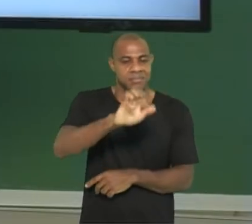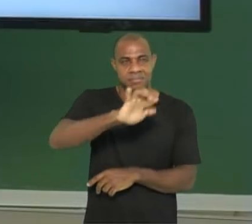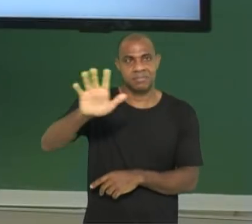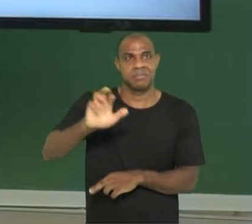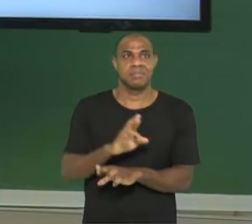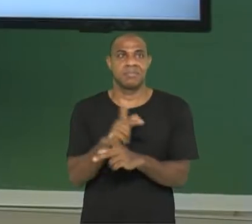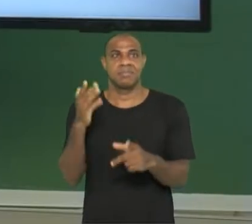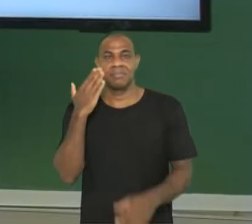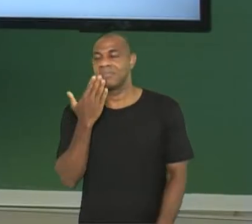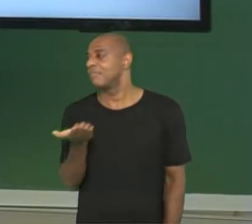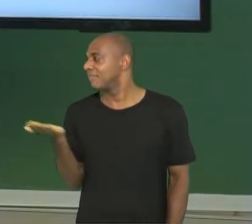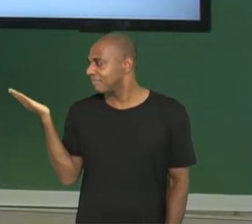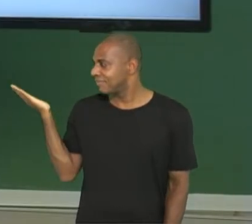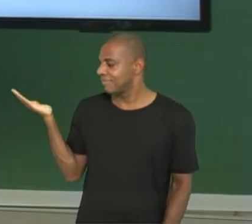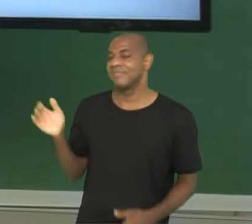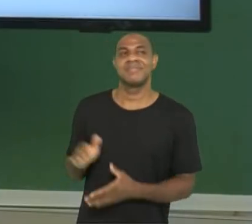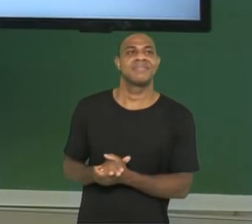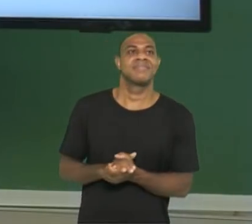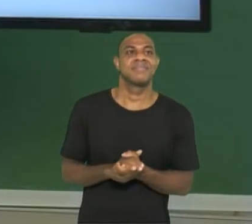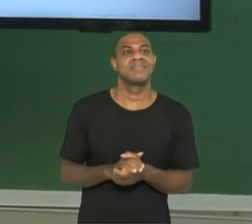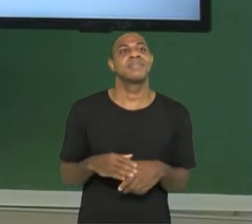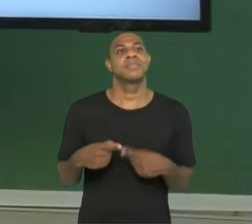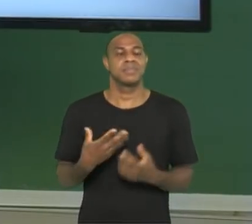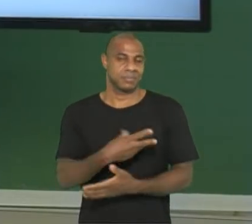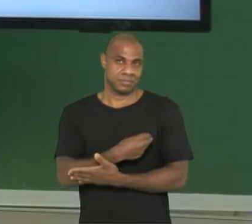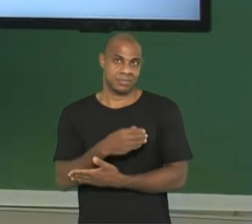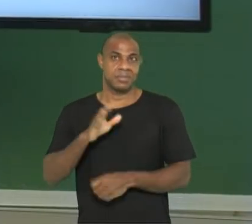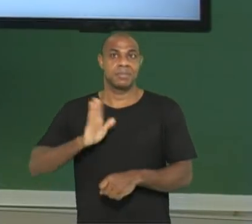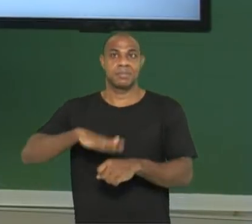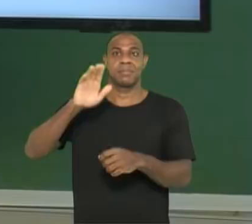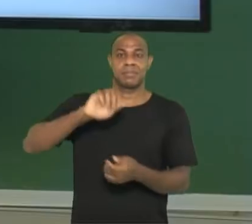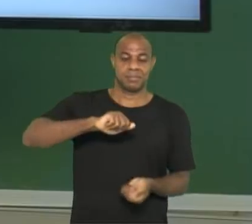tem muito mais. Por isso que os mamíferos são mais adaptados.